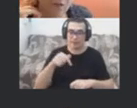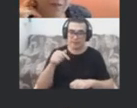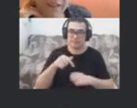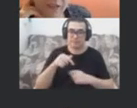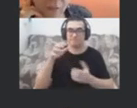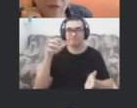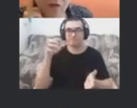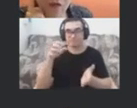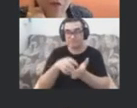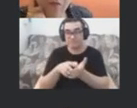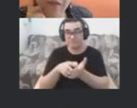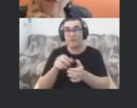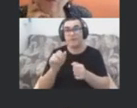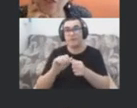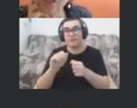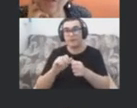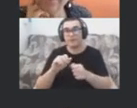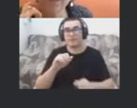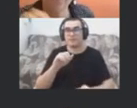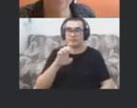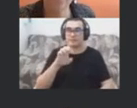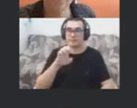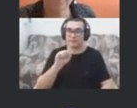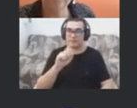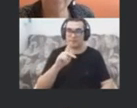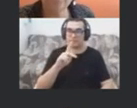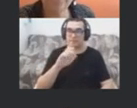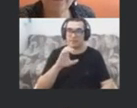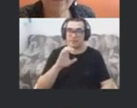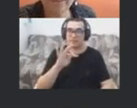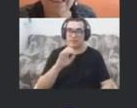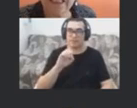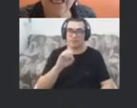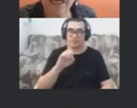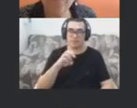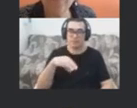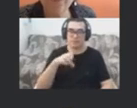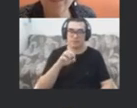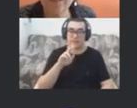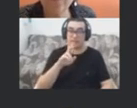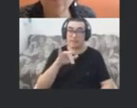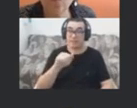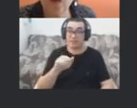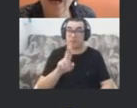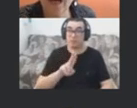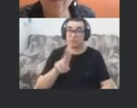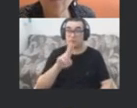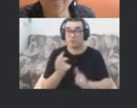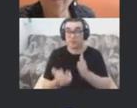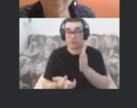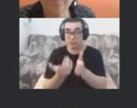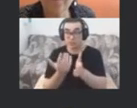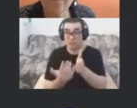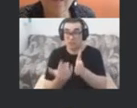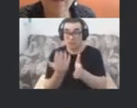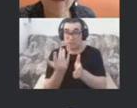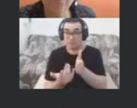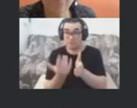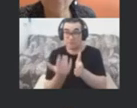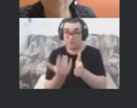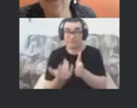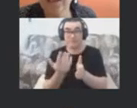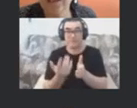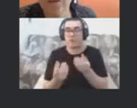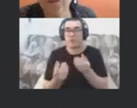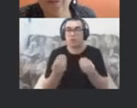departamento é a espectrometria de absorção atômica com chama, que se baseia na absorção do átomo,